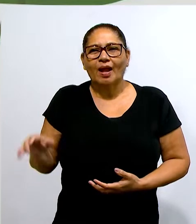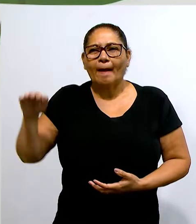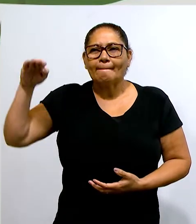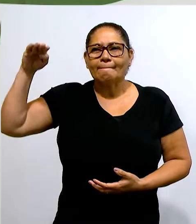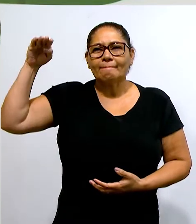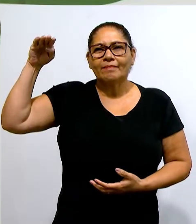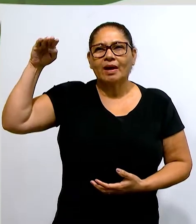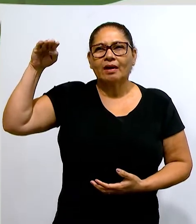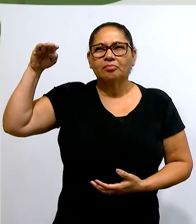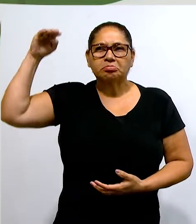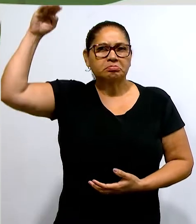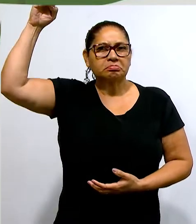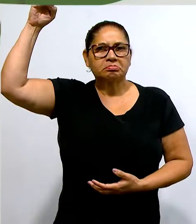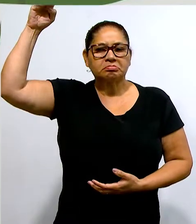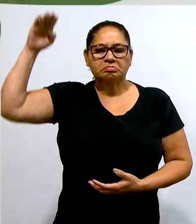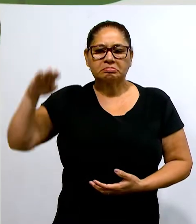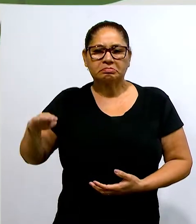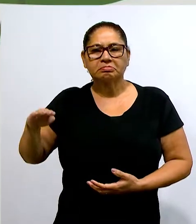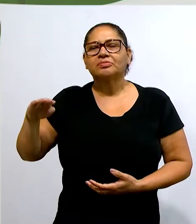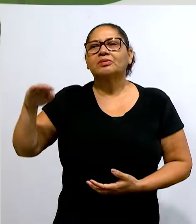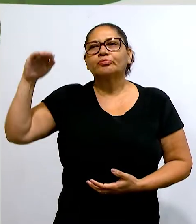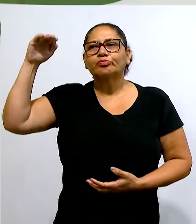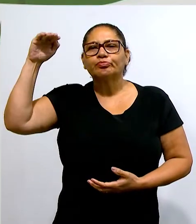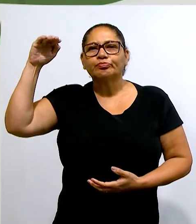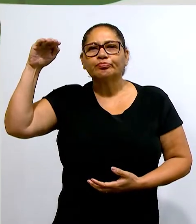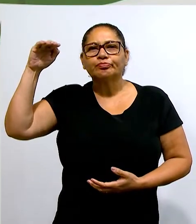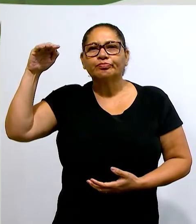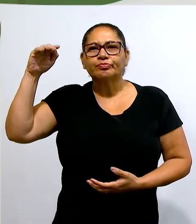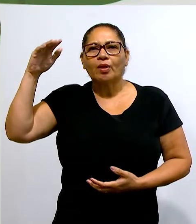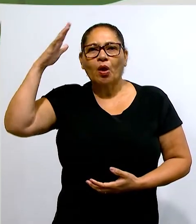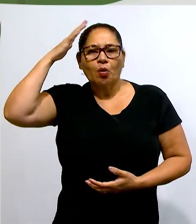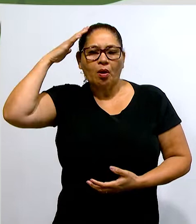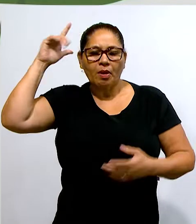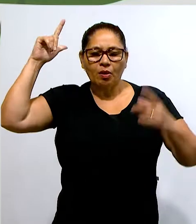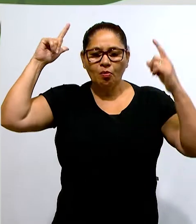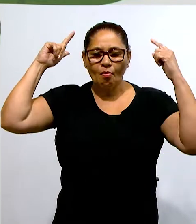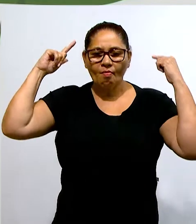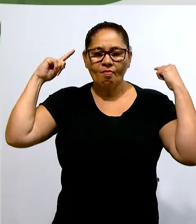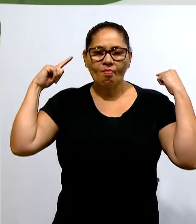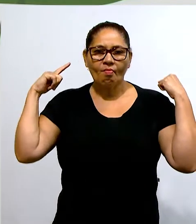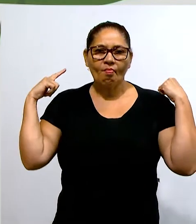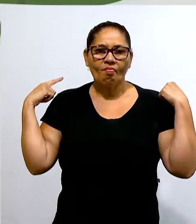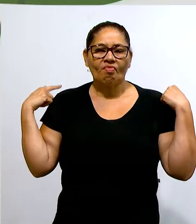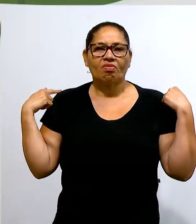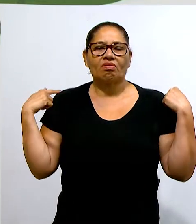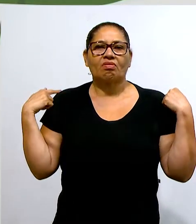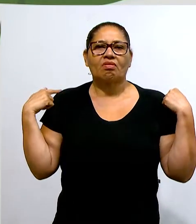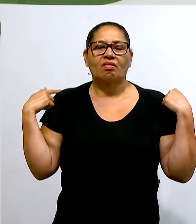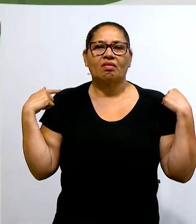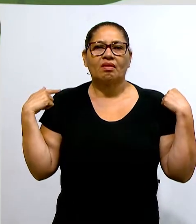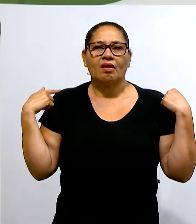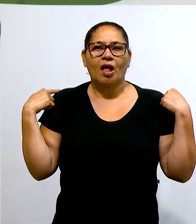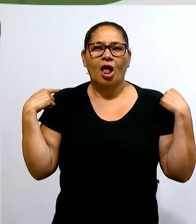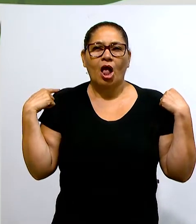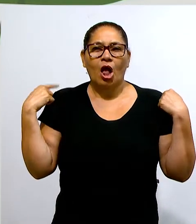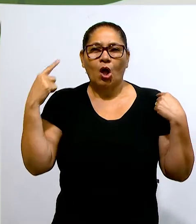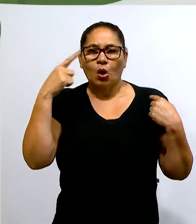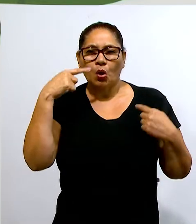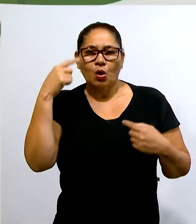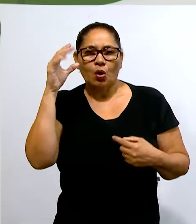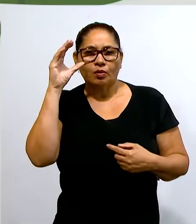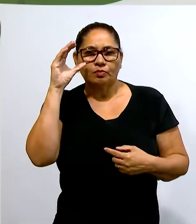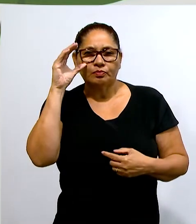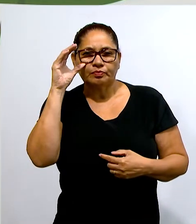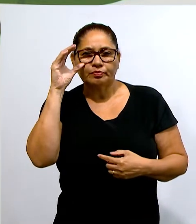mediana, nem muito alta, nem muito baixa. Tenho um cabelo comprido, que no momento está escovado. Tenho os olhos